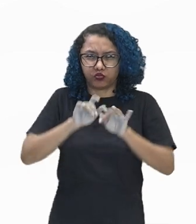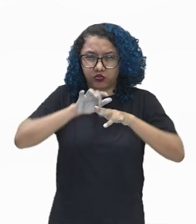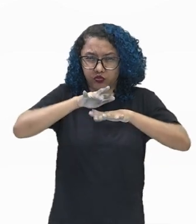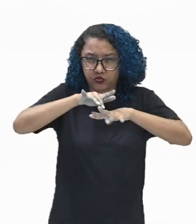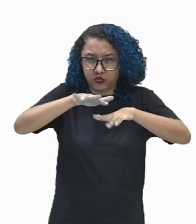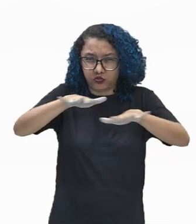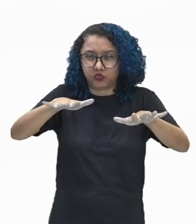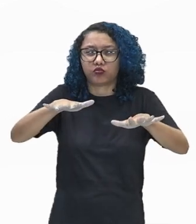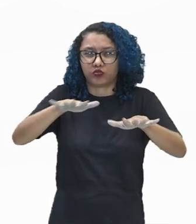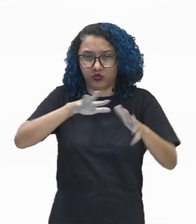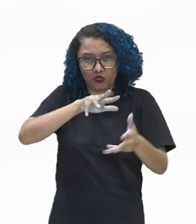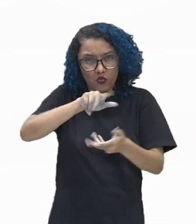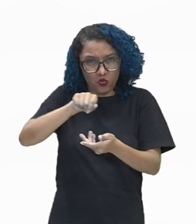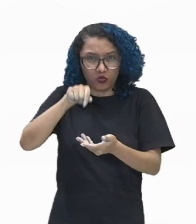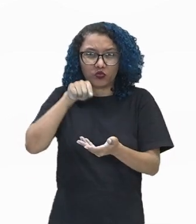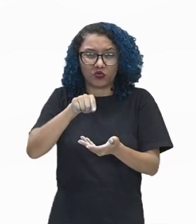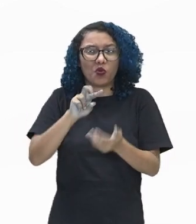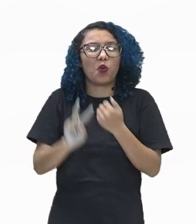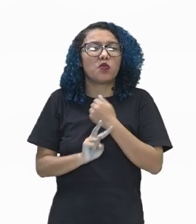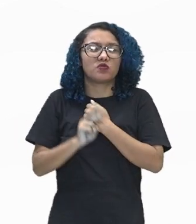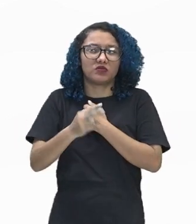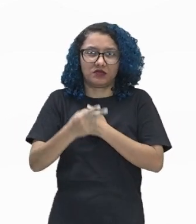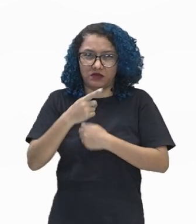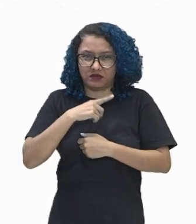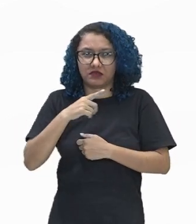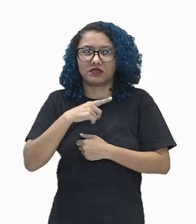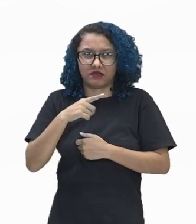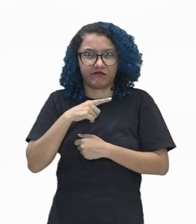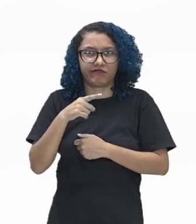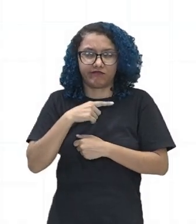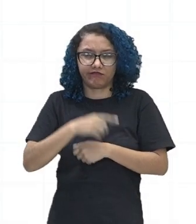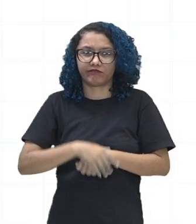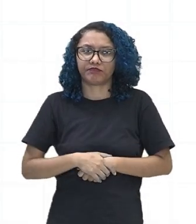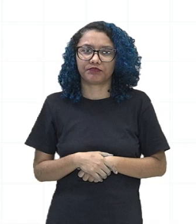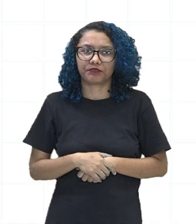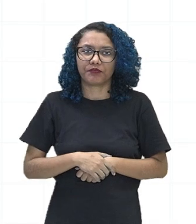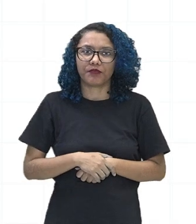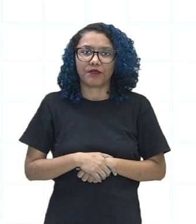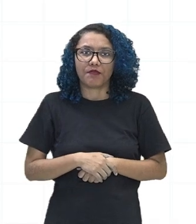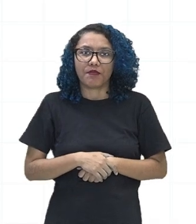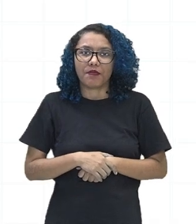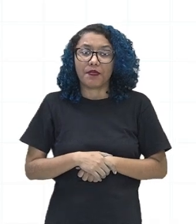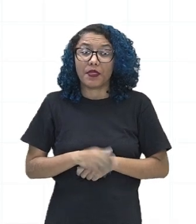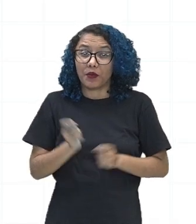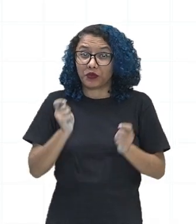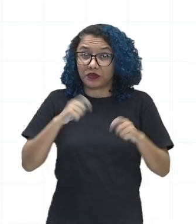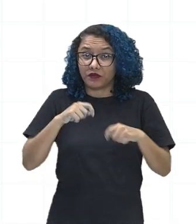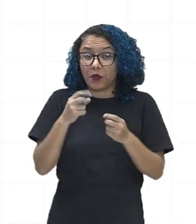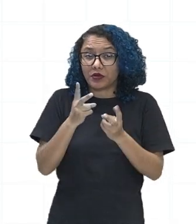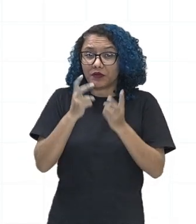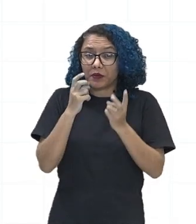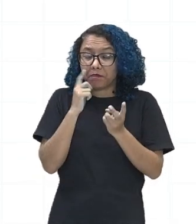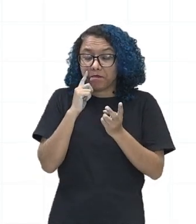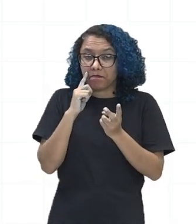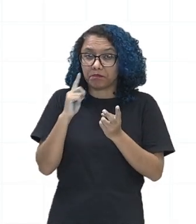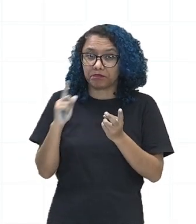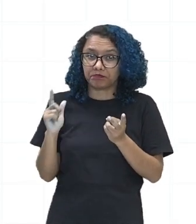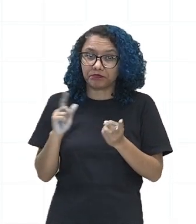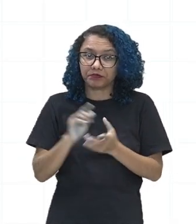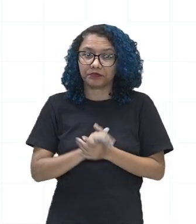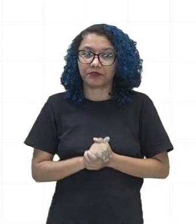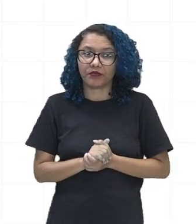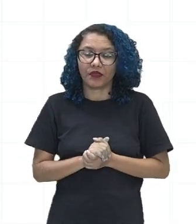consequências. Uma das consequências nós conseguimos ver aqui, dê uma olhada. Nós temos aqui